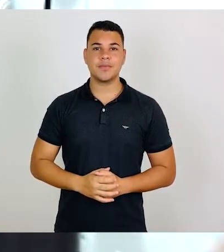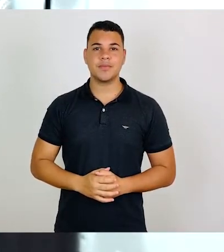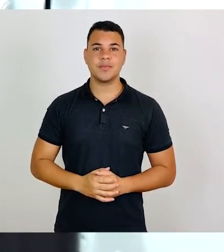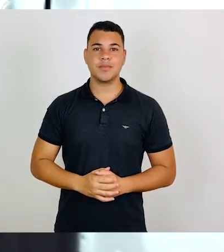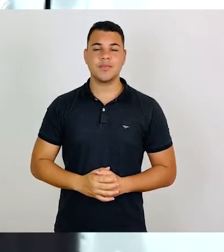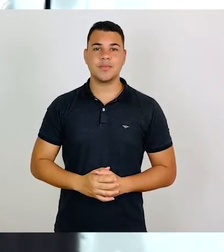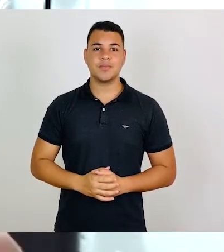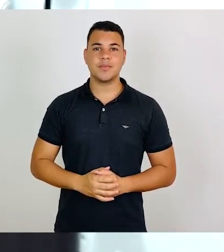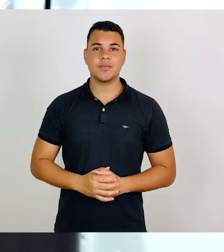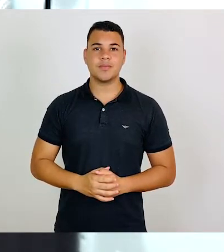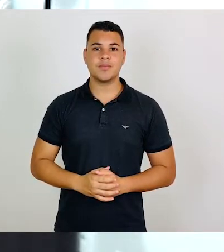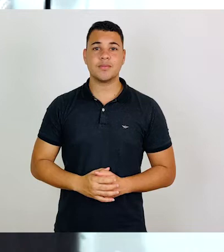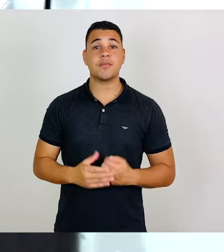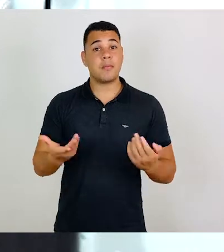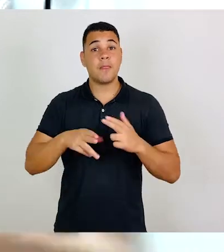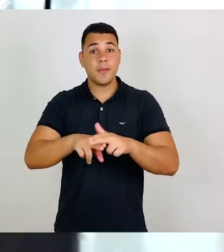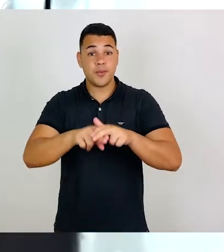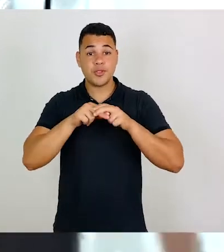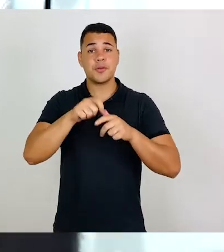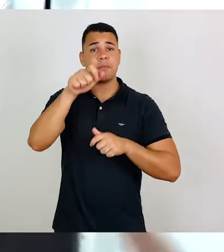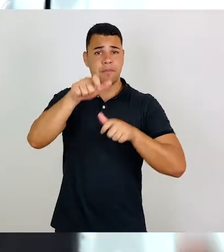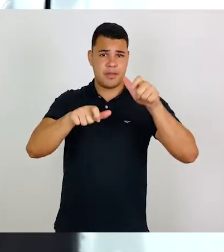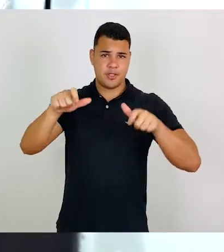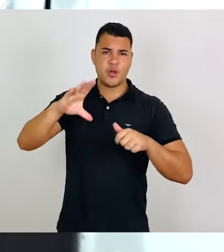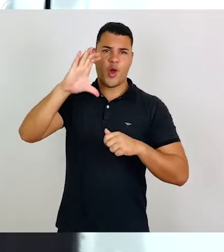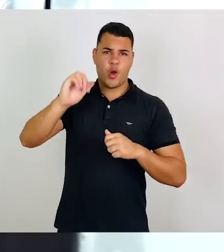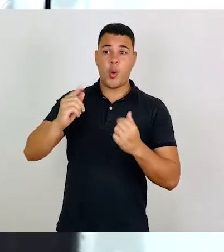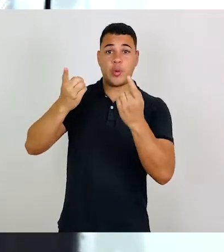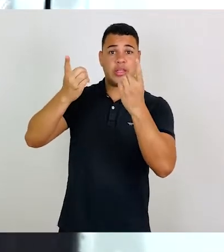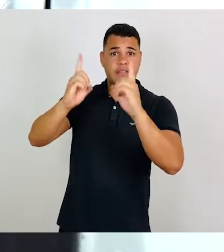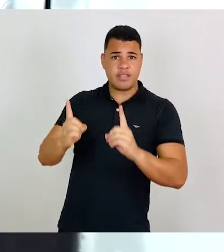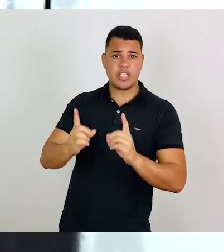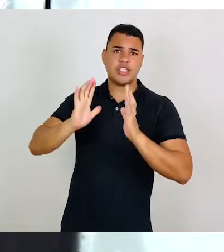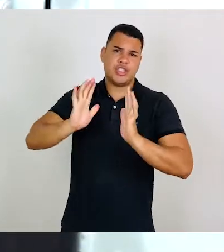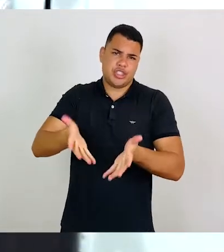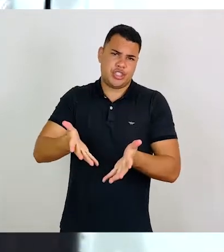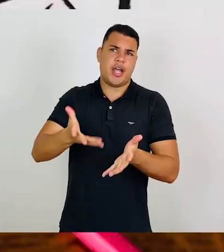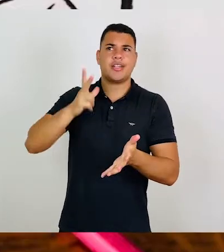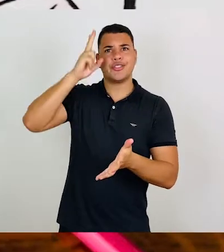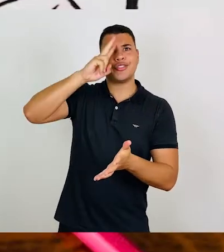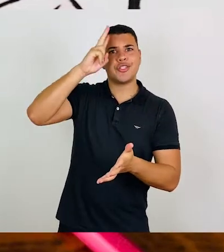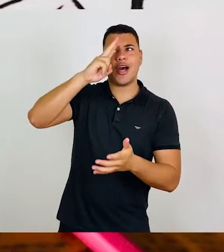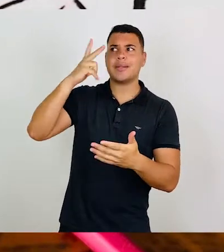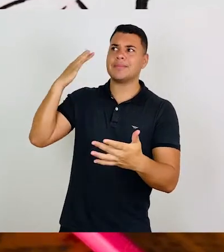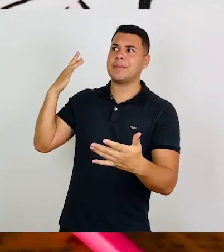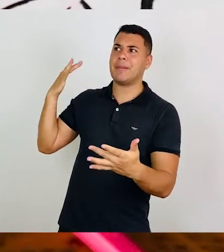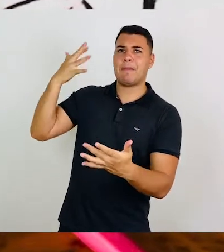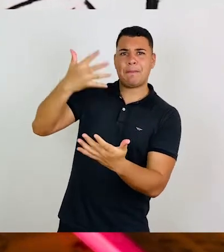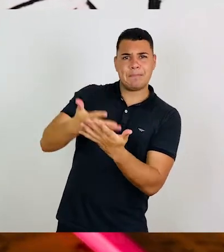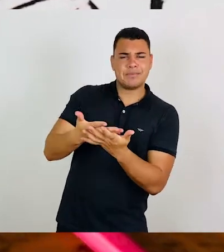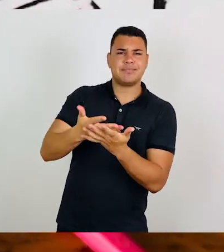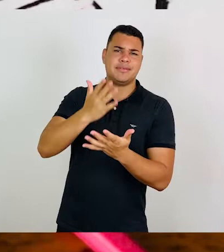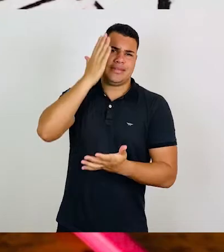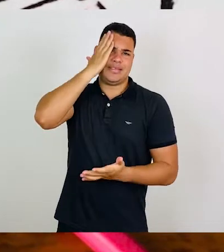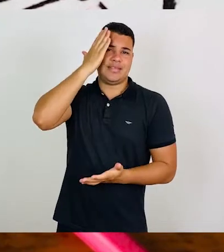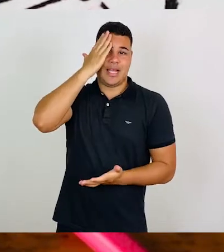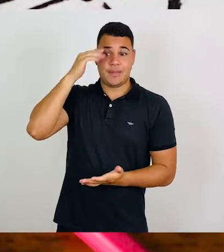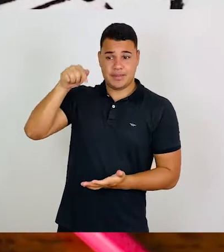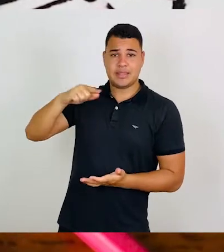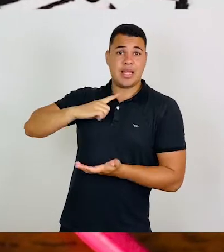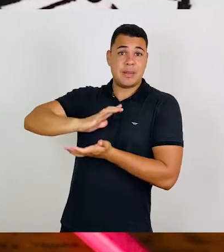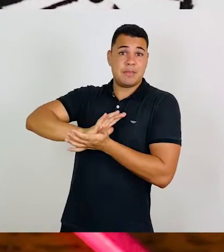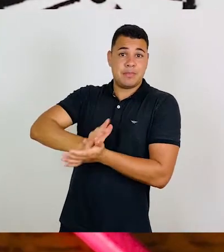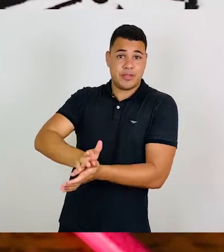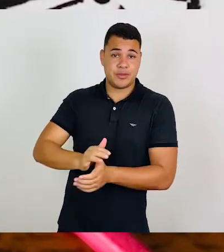lidar com as tecnologias que se conseguiu adquirir, não sabia como lidar. Pessoas com deficiência no Brasil e no